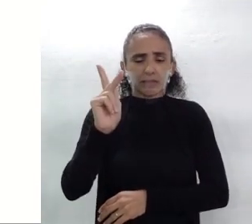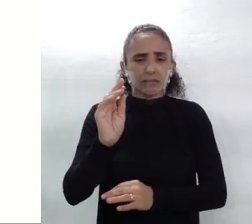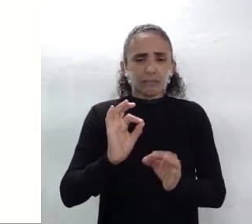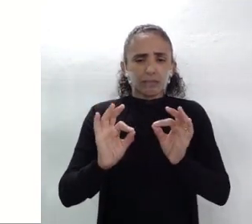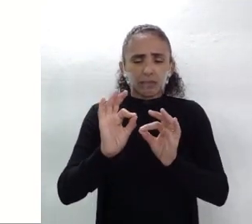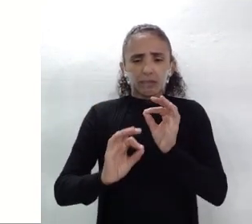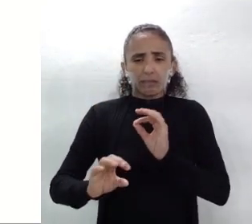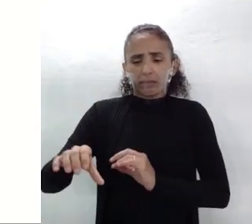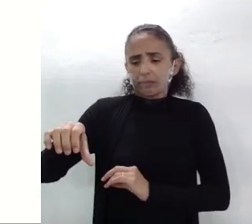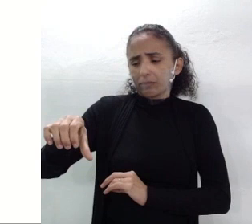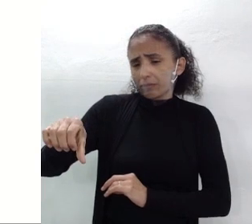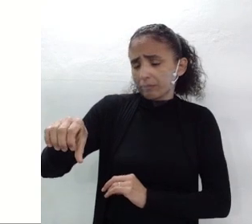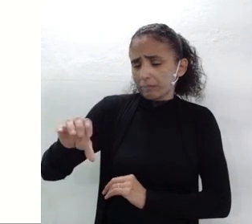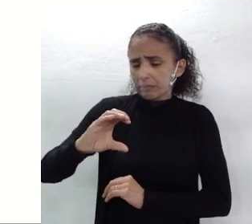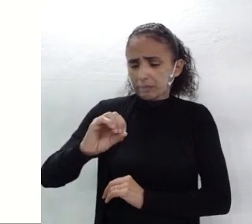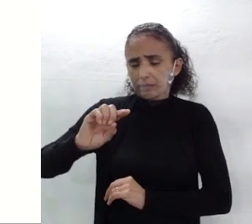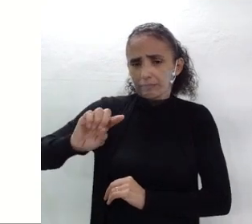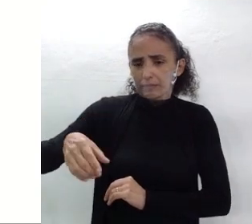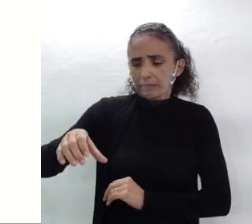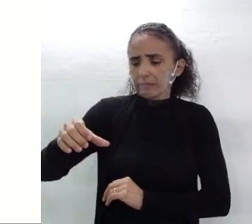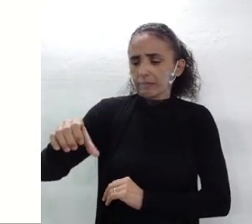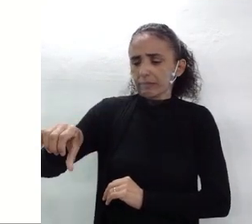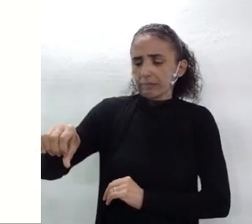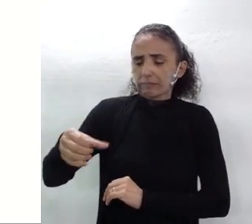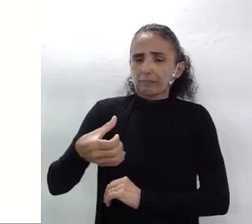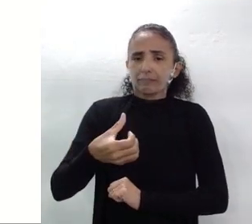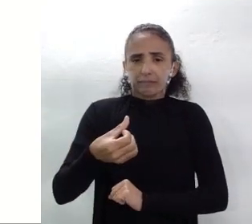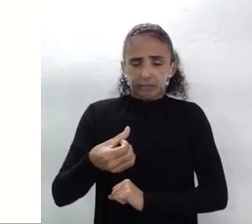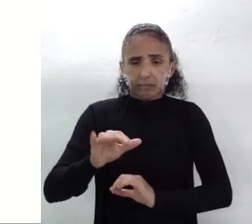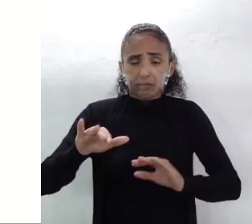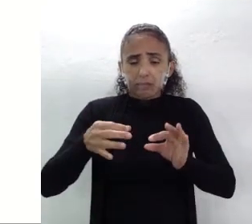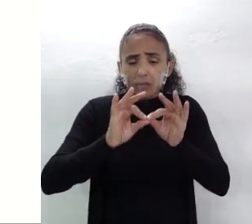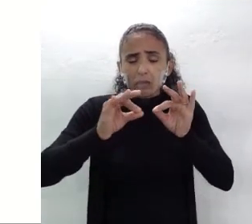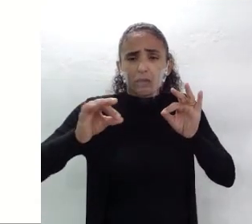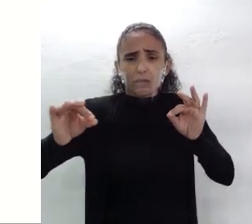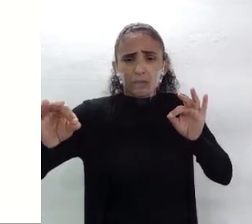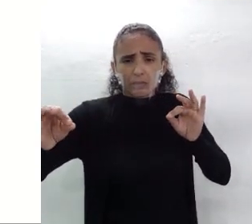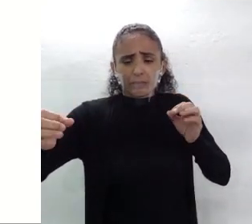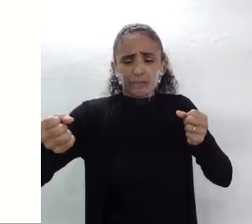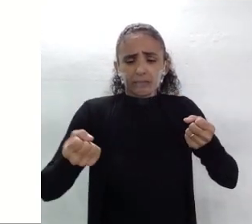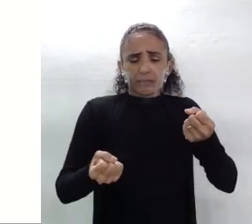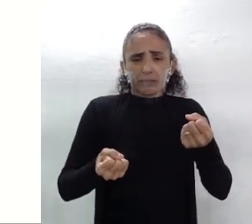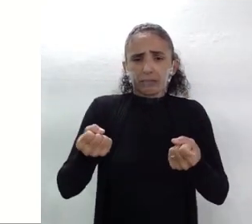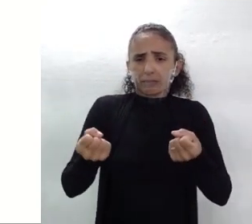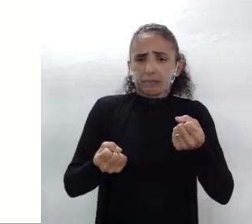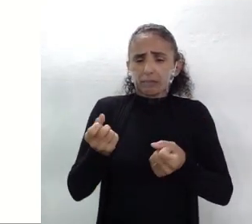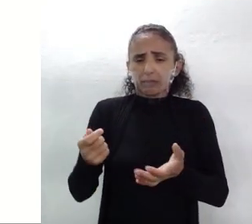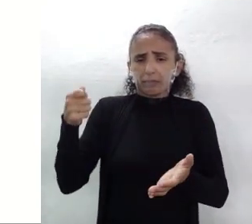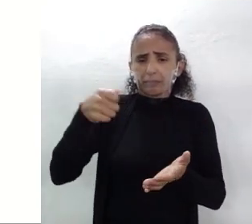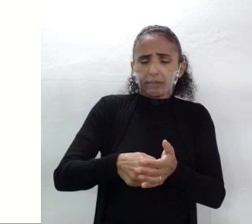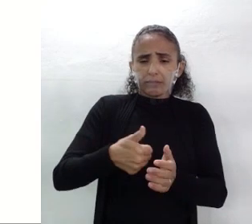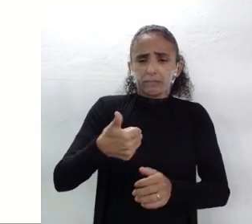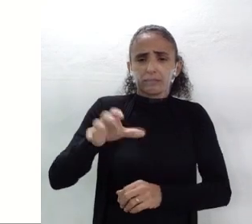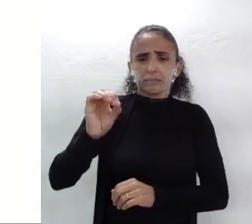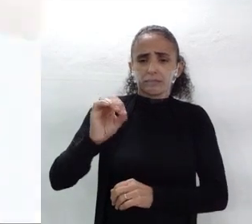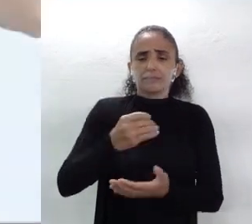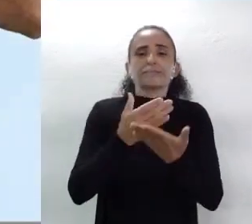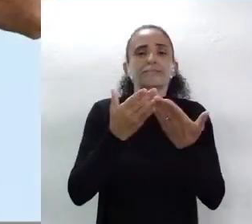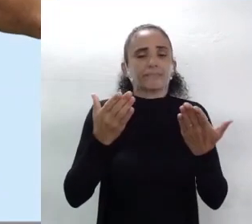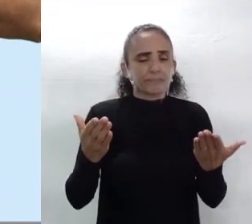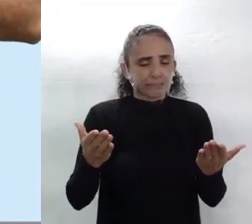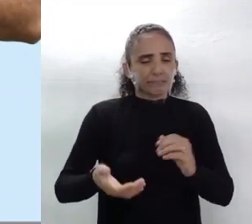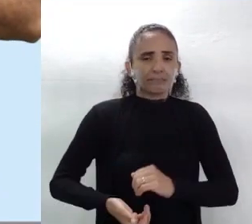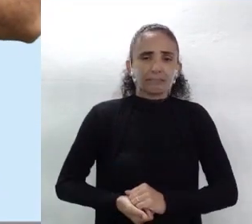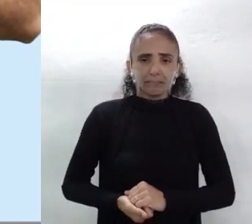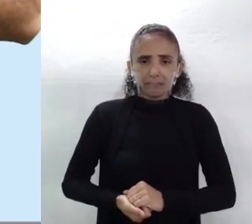é 96 centavos, né, o 0,96. Qual é a distância percorrida por um passageiro que pagou 19? Então, ó,